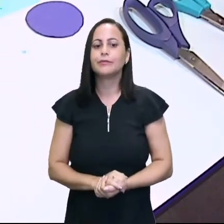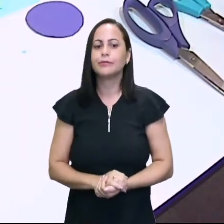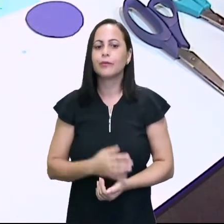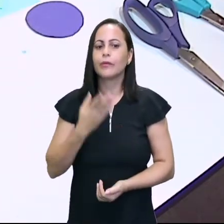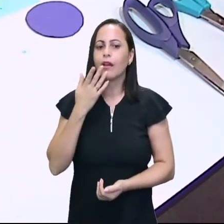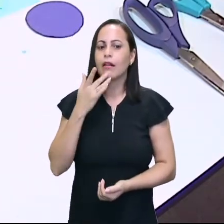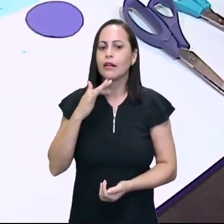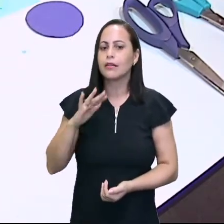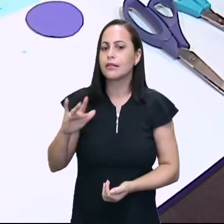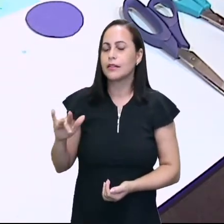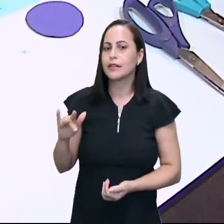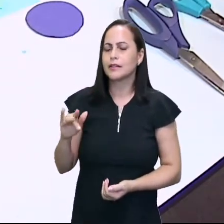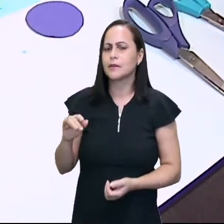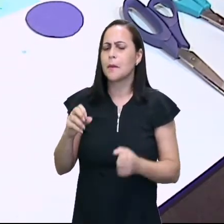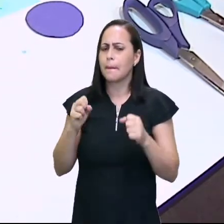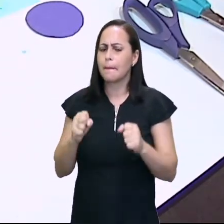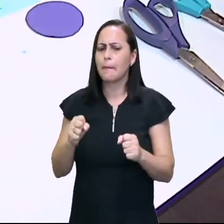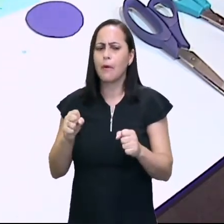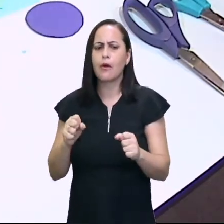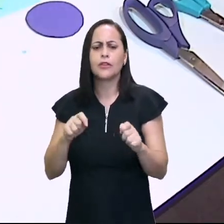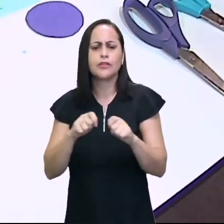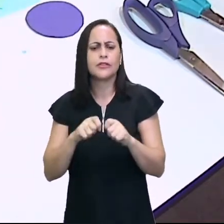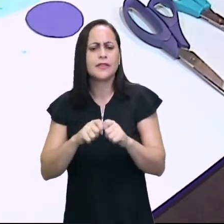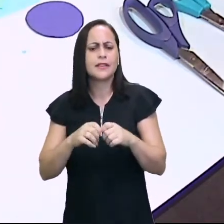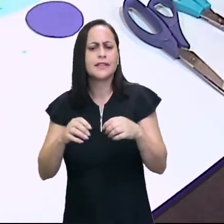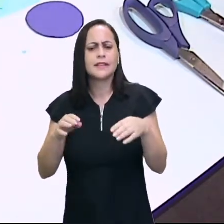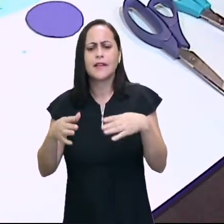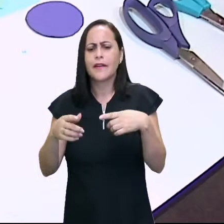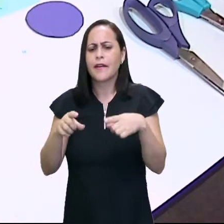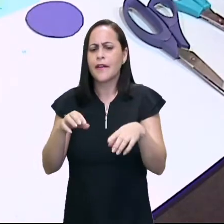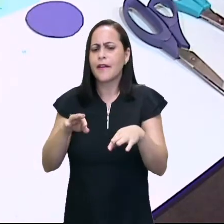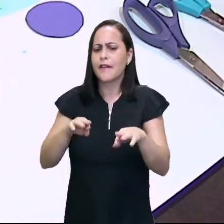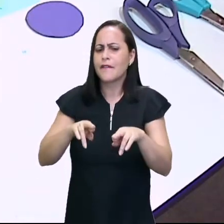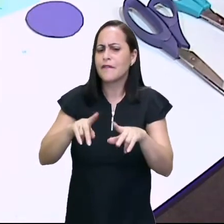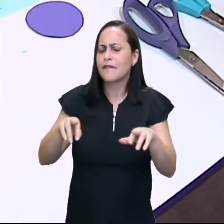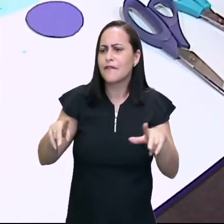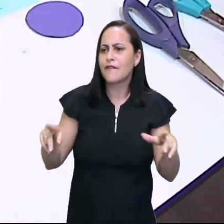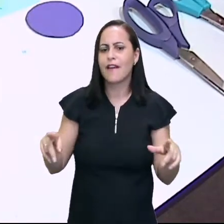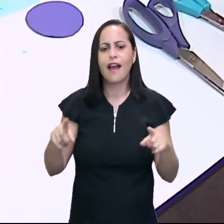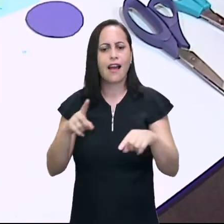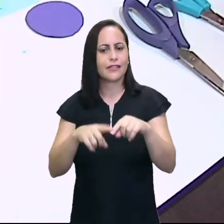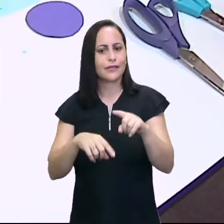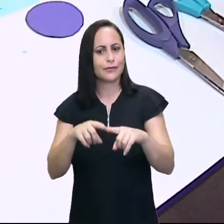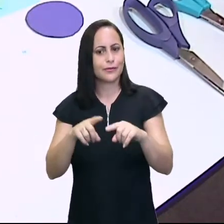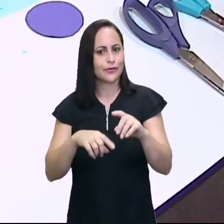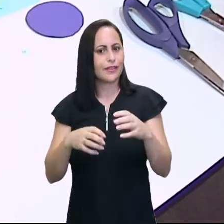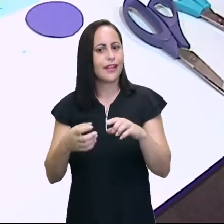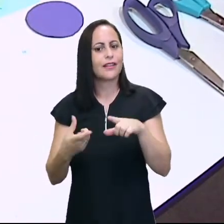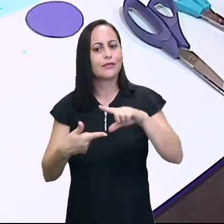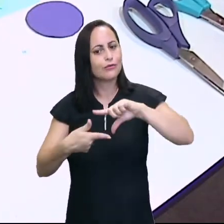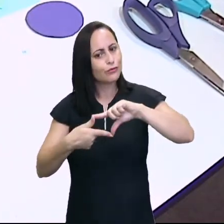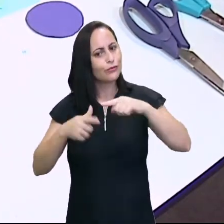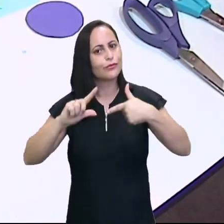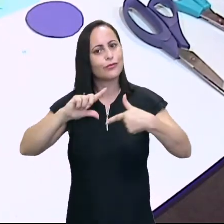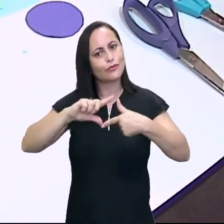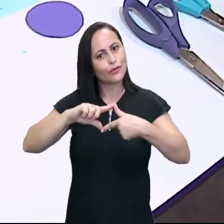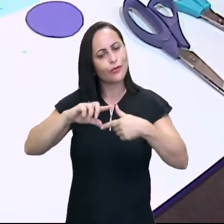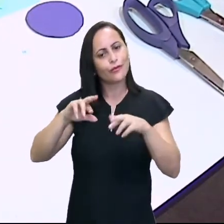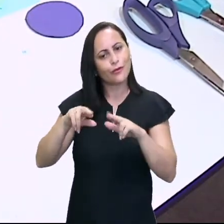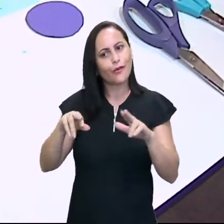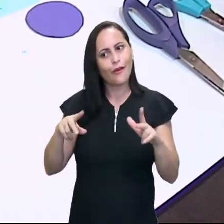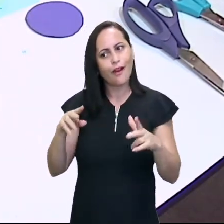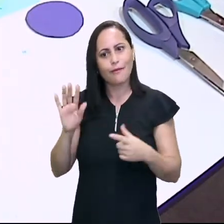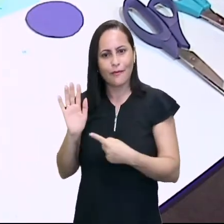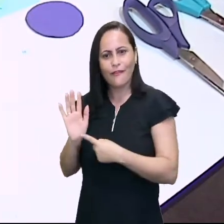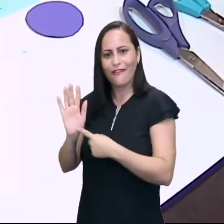Crianças, vocês podem montar vários objetos com as formas geométricas. Lindo. Olha o meu,